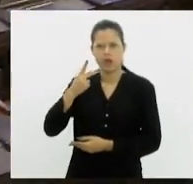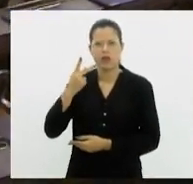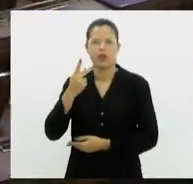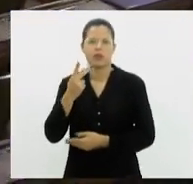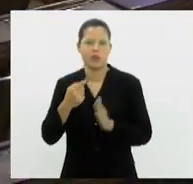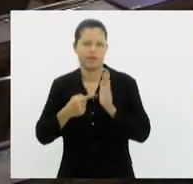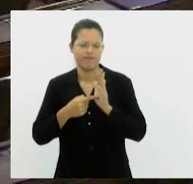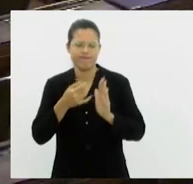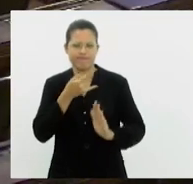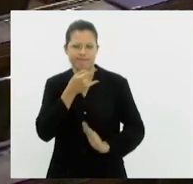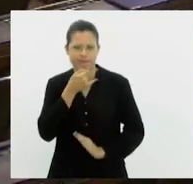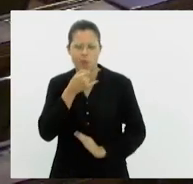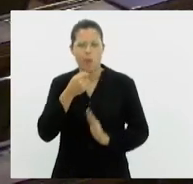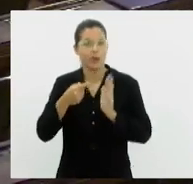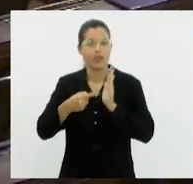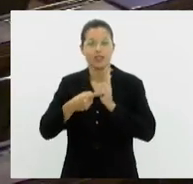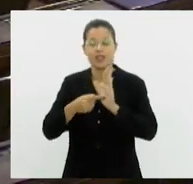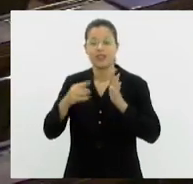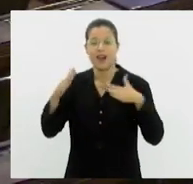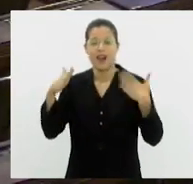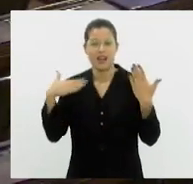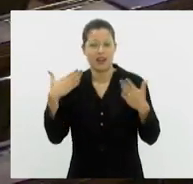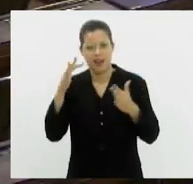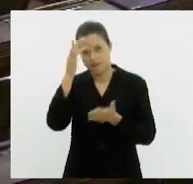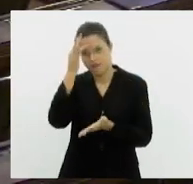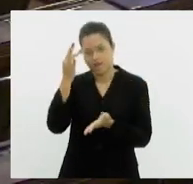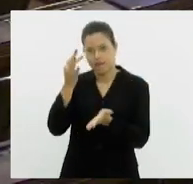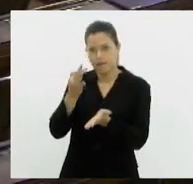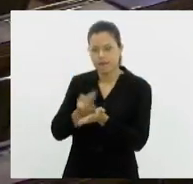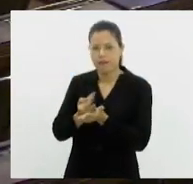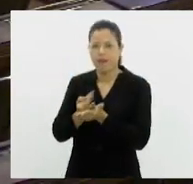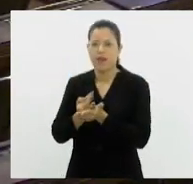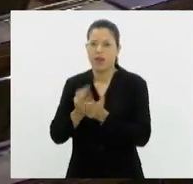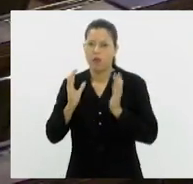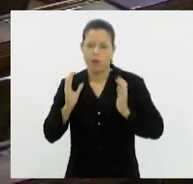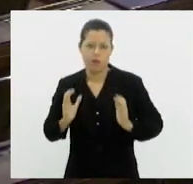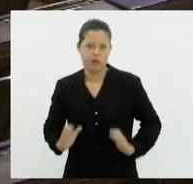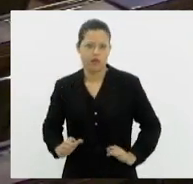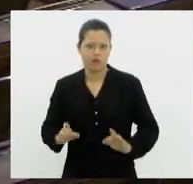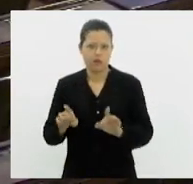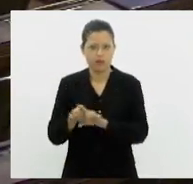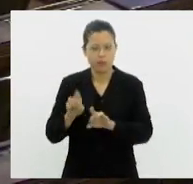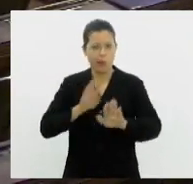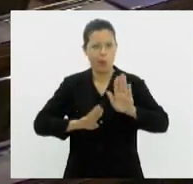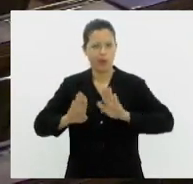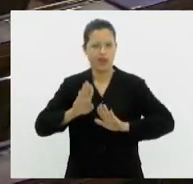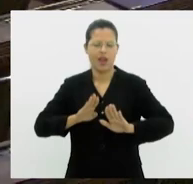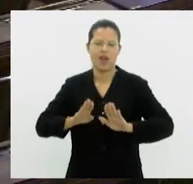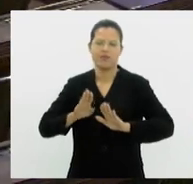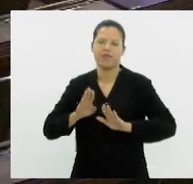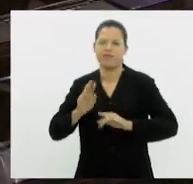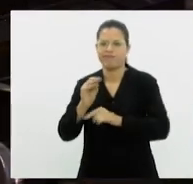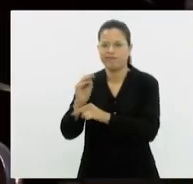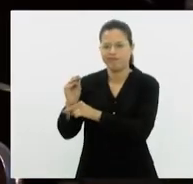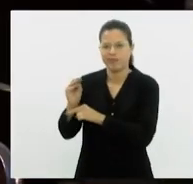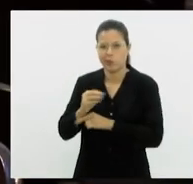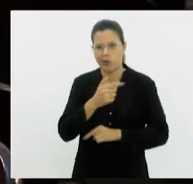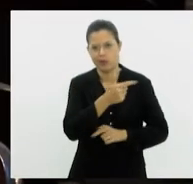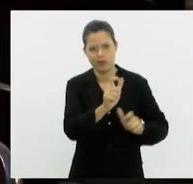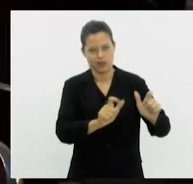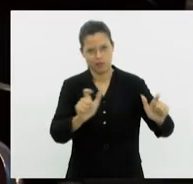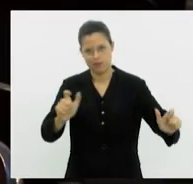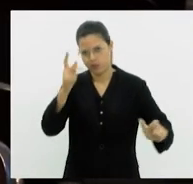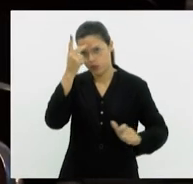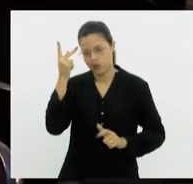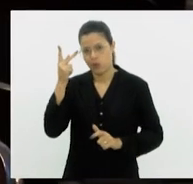o caráter, a fé e o cuidado do deputado Otone de Paula Pai com as outras pessoas, né? Eu tive a oportunidade